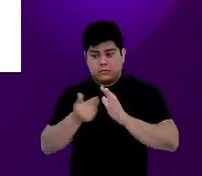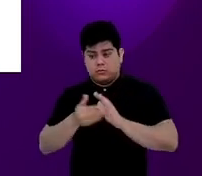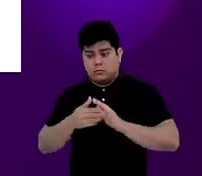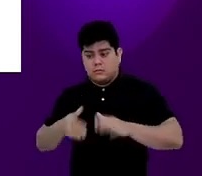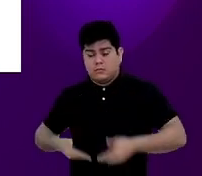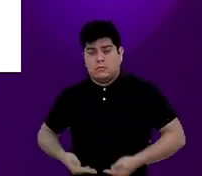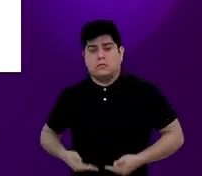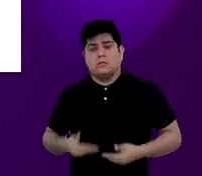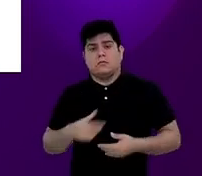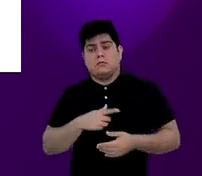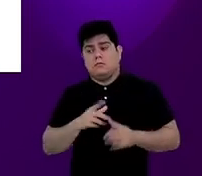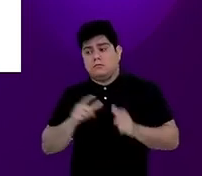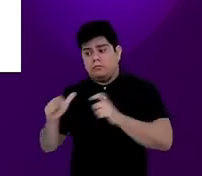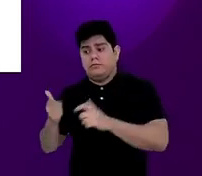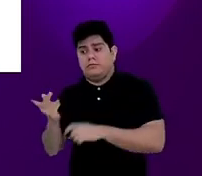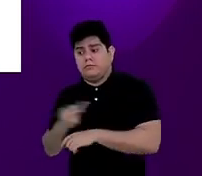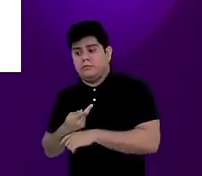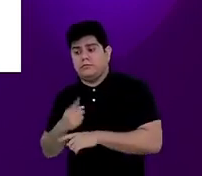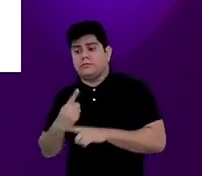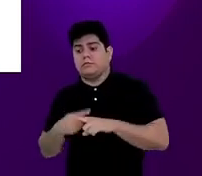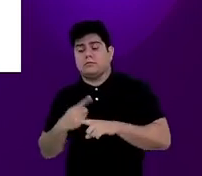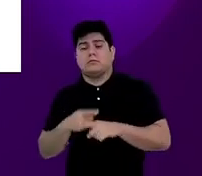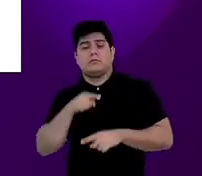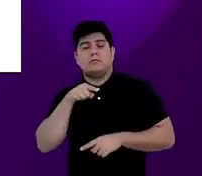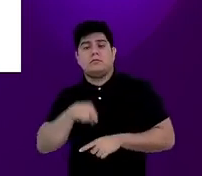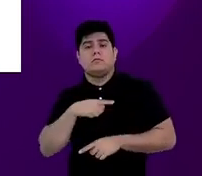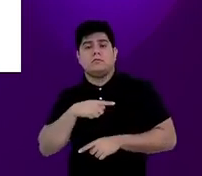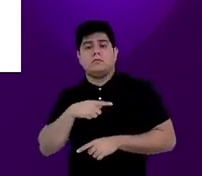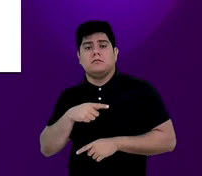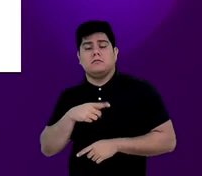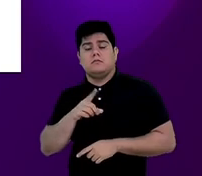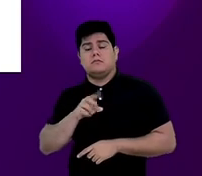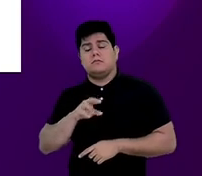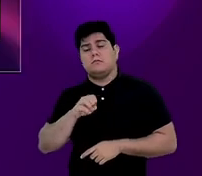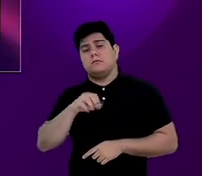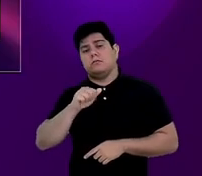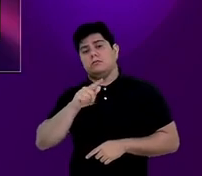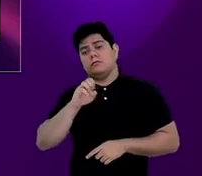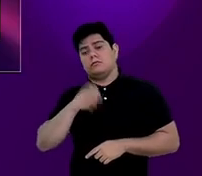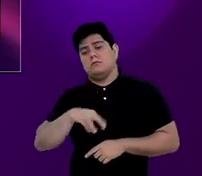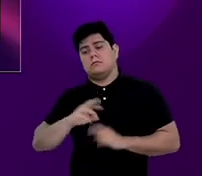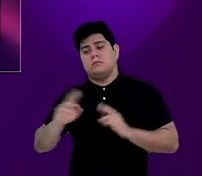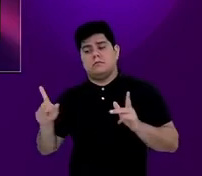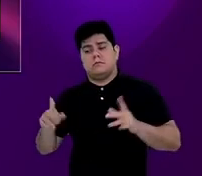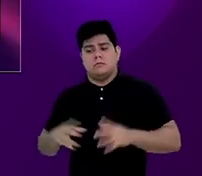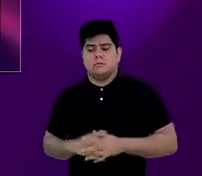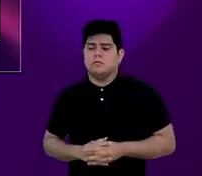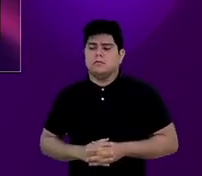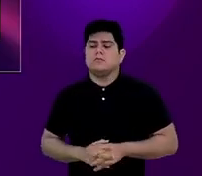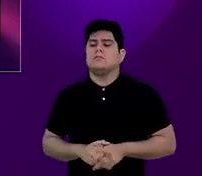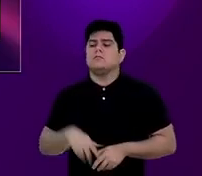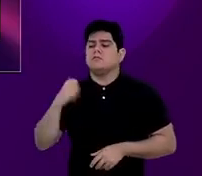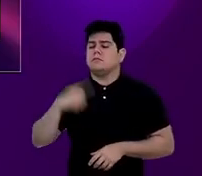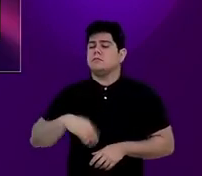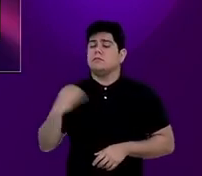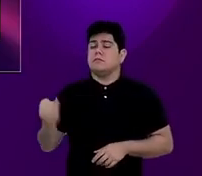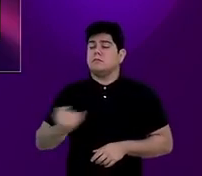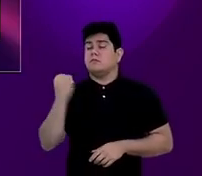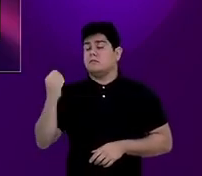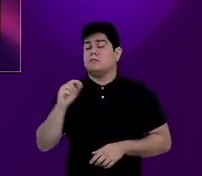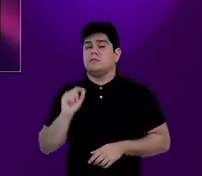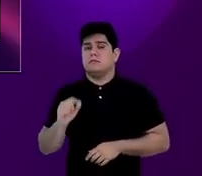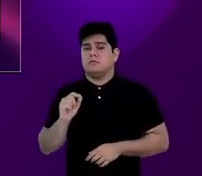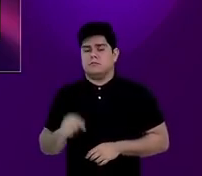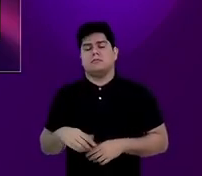estaria indo para o lugar errado, porque aquela paciente especificamente tem uma drenagem anômala. Tá? E mais importante do que isso, e aí